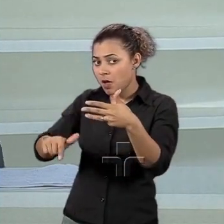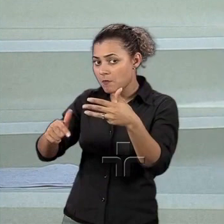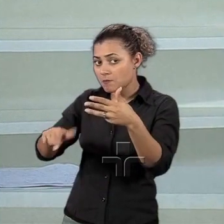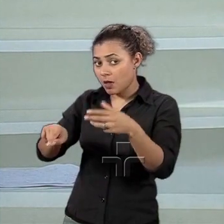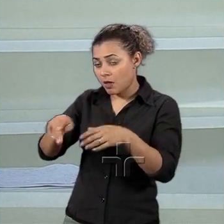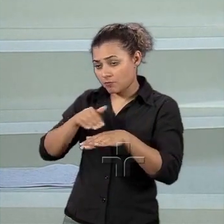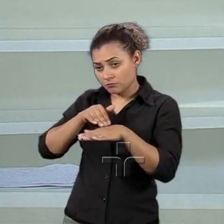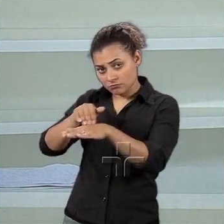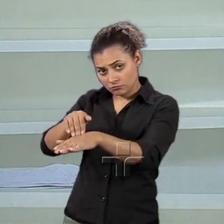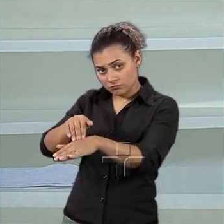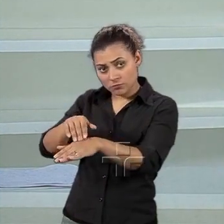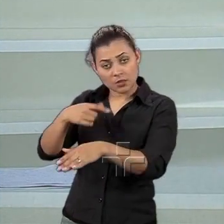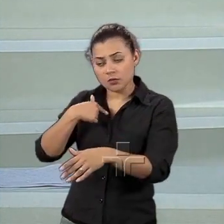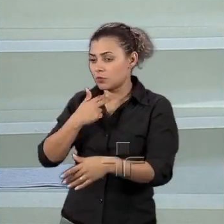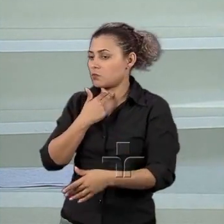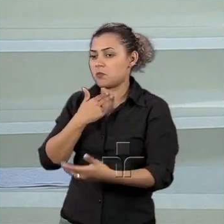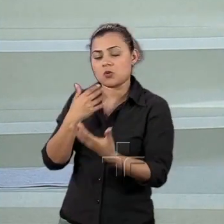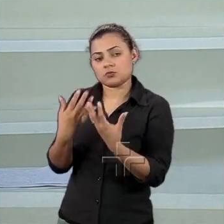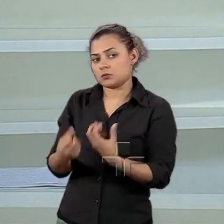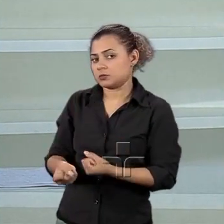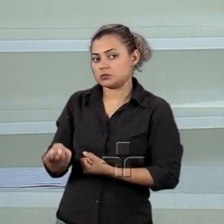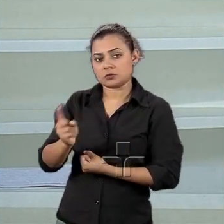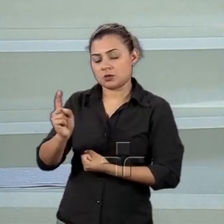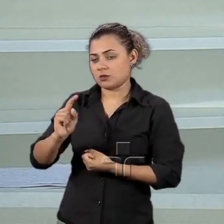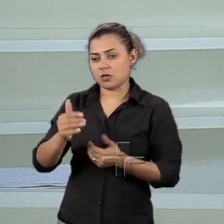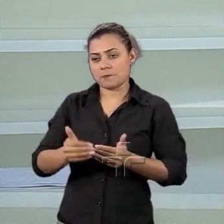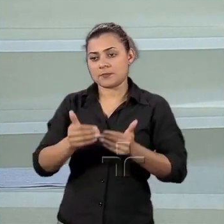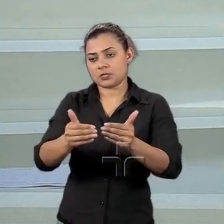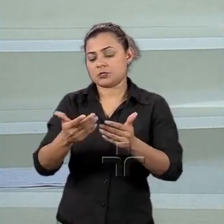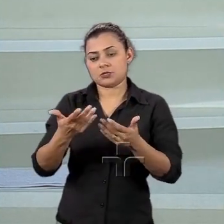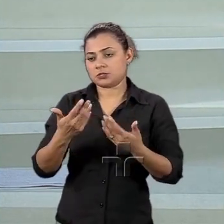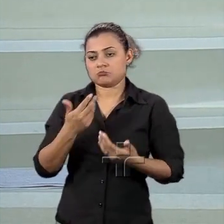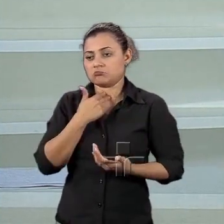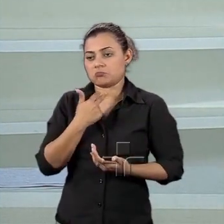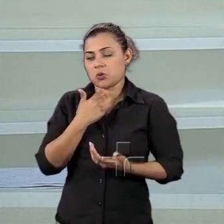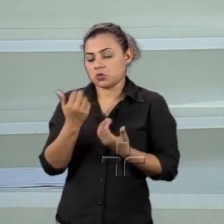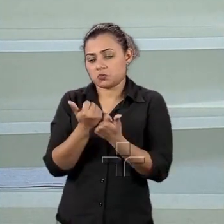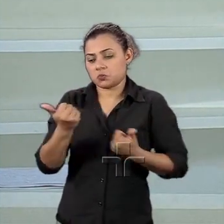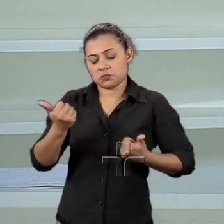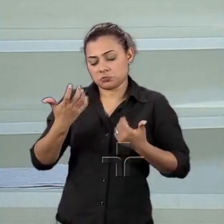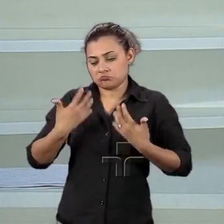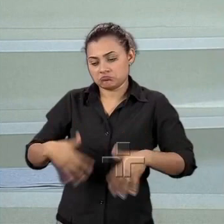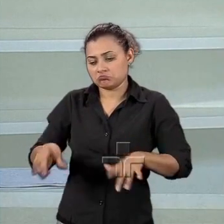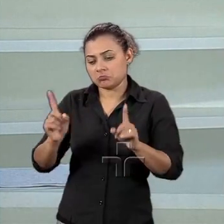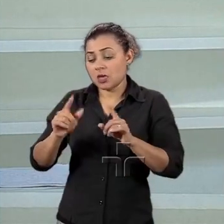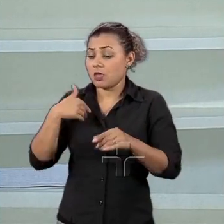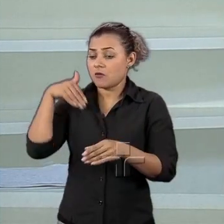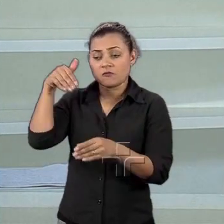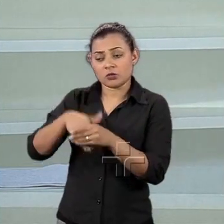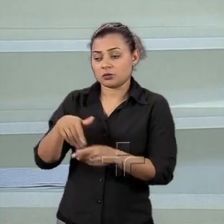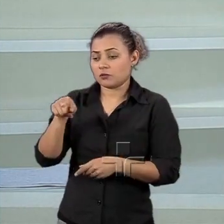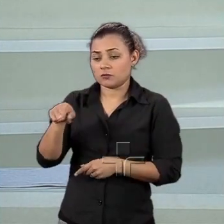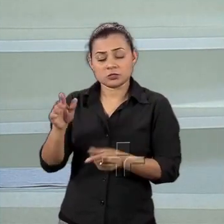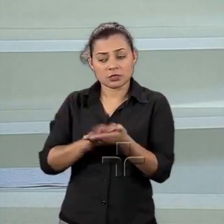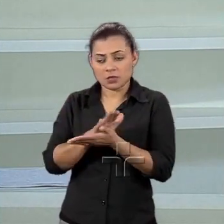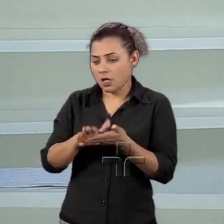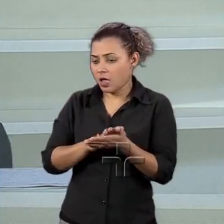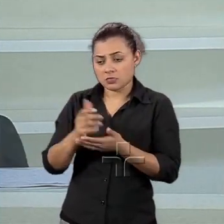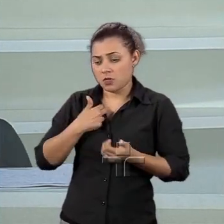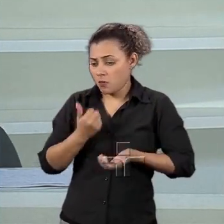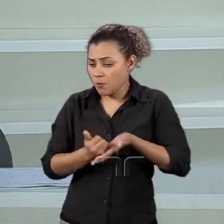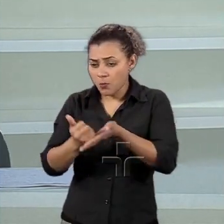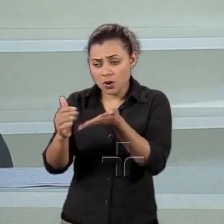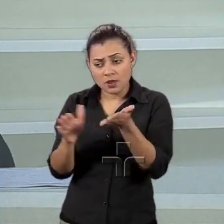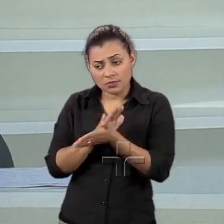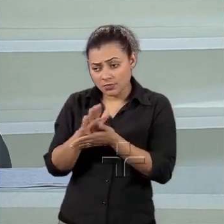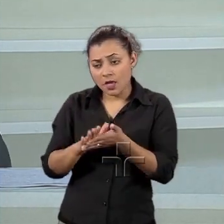presidente, eu não posso aceitar esse honroso cargo de ministra, porque eu não votei na senhora, eu não apoiei a senhora, e isso para mim